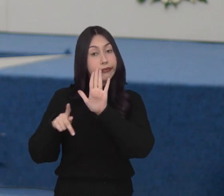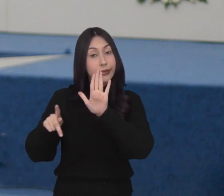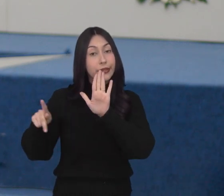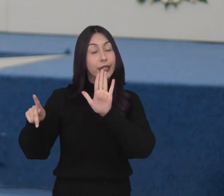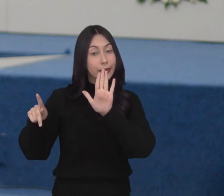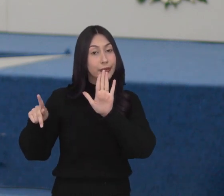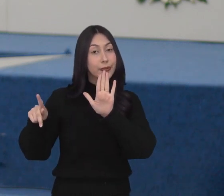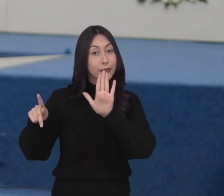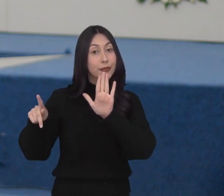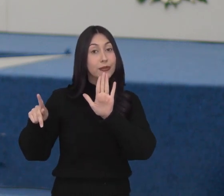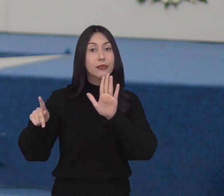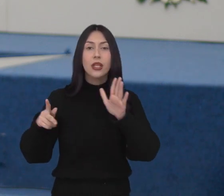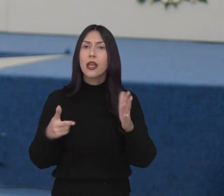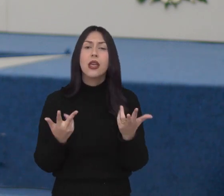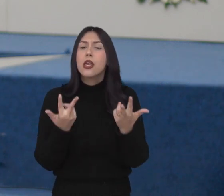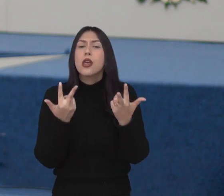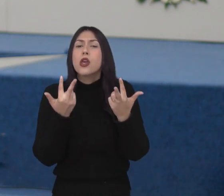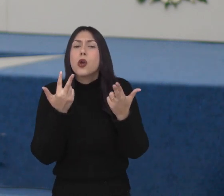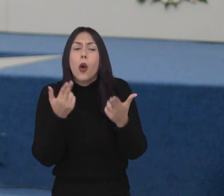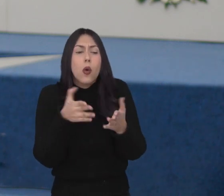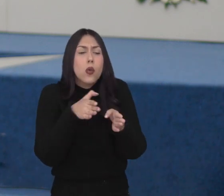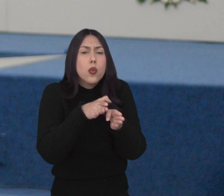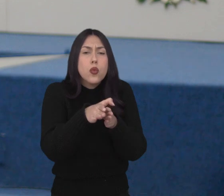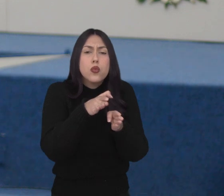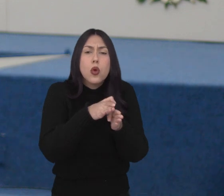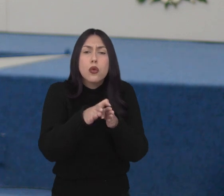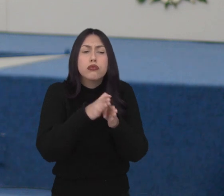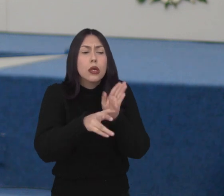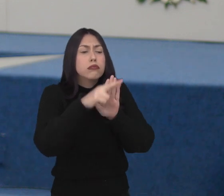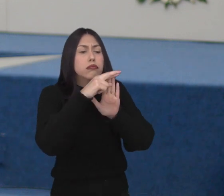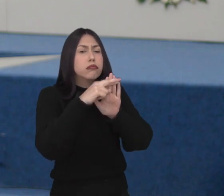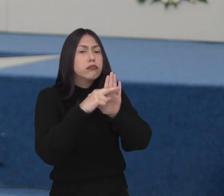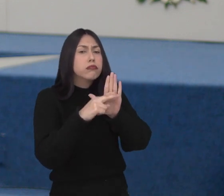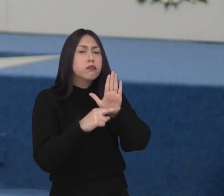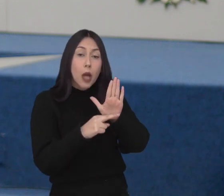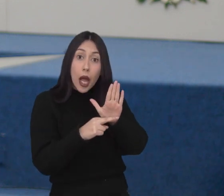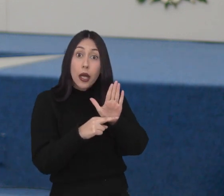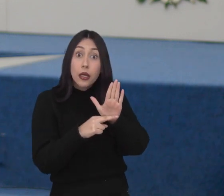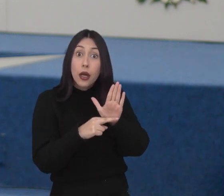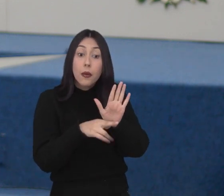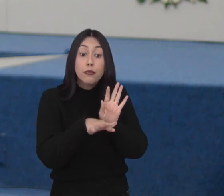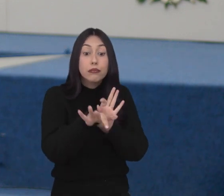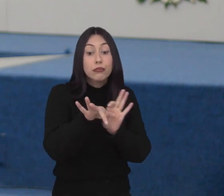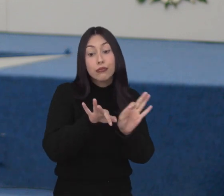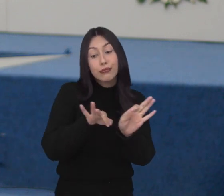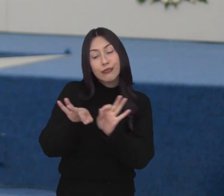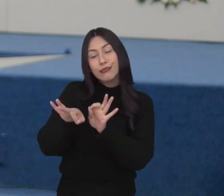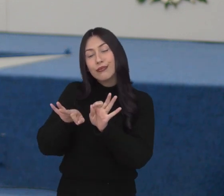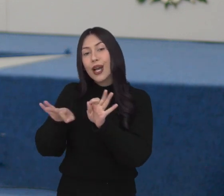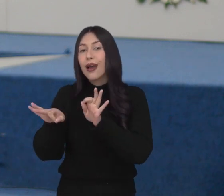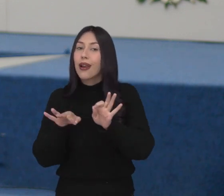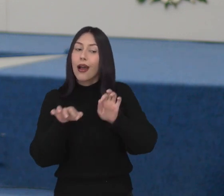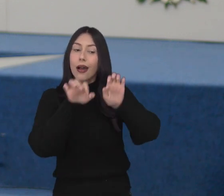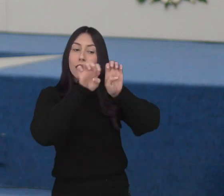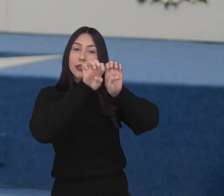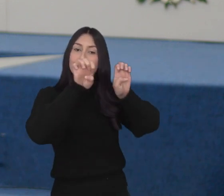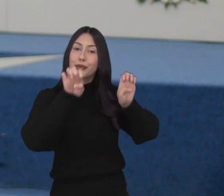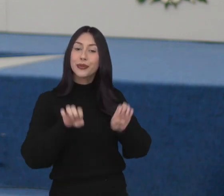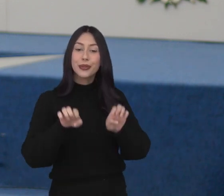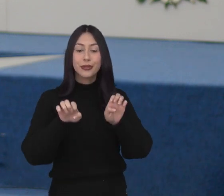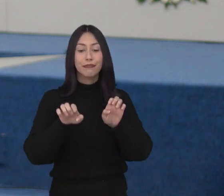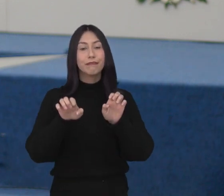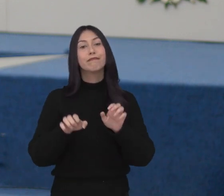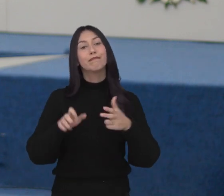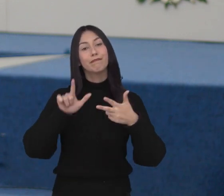dos projetos de lei. É uma espécie de manual de instruções, um guia para organizar o